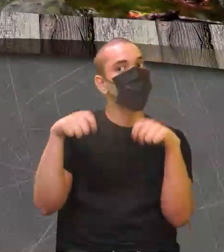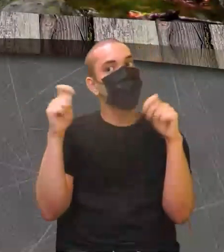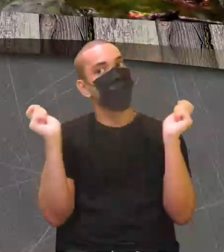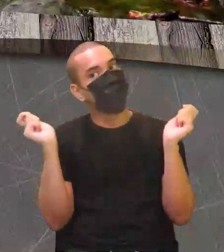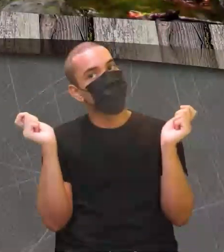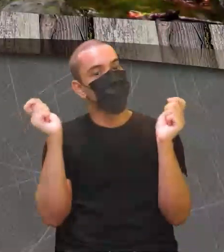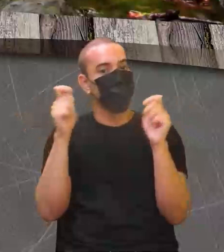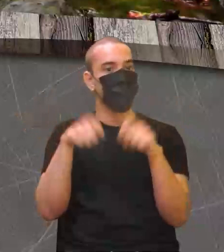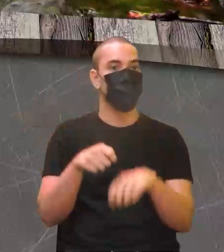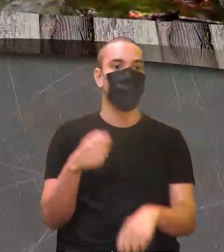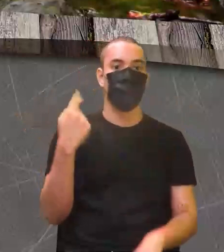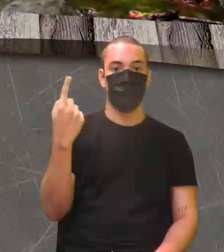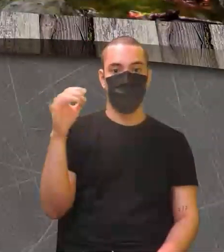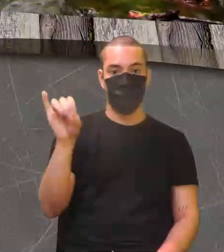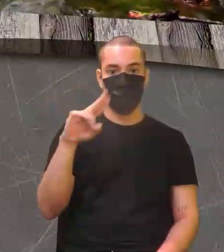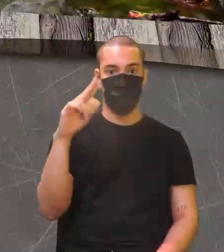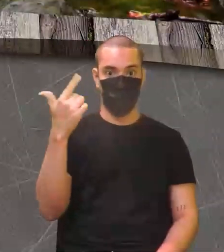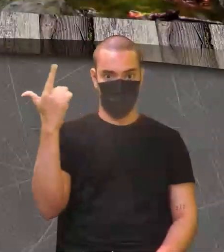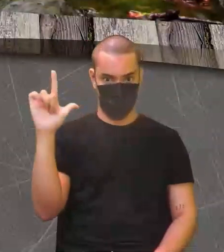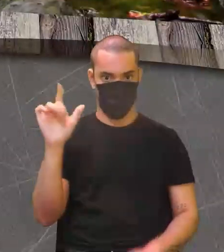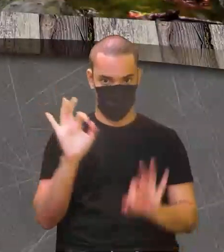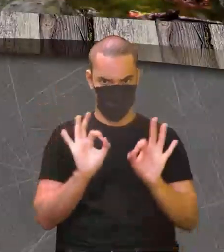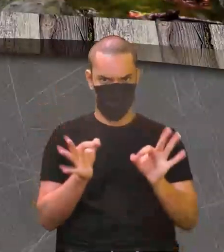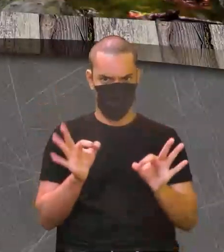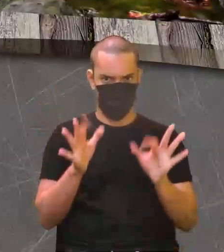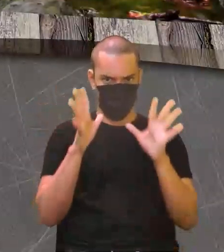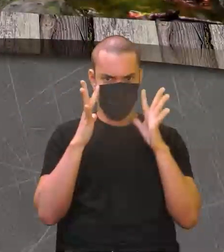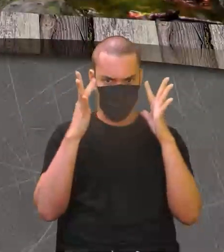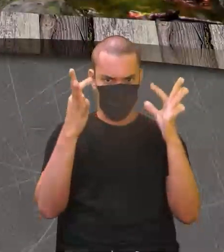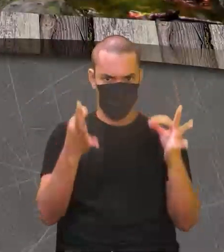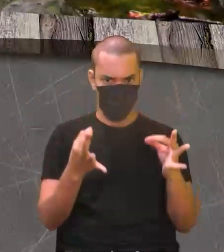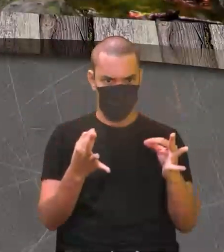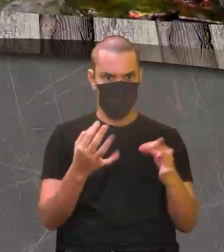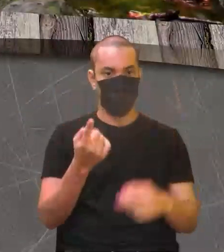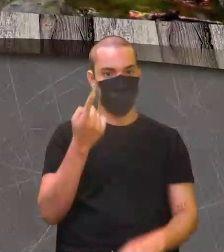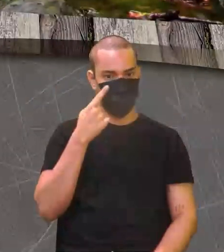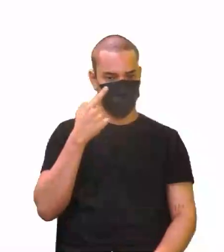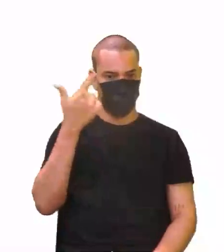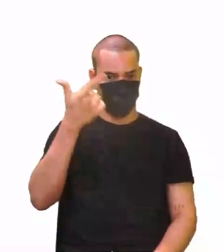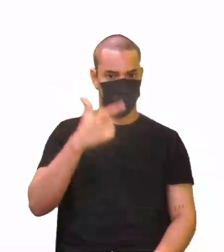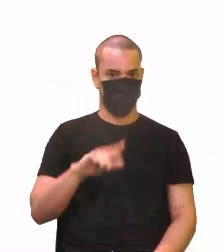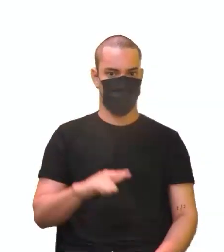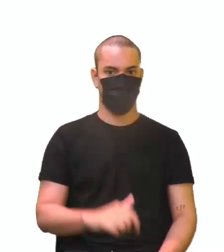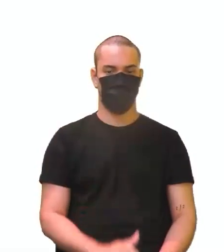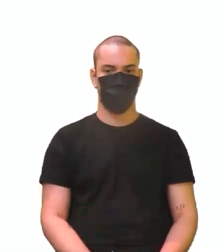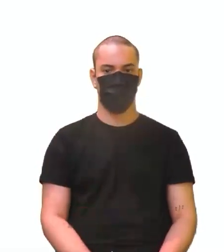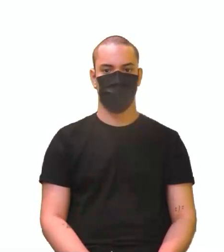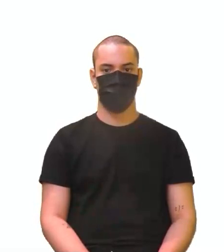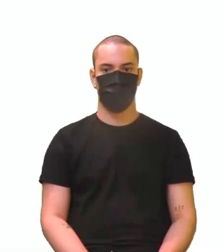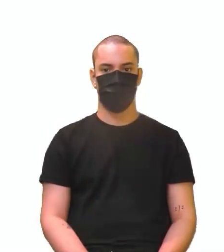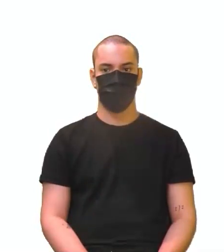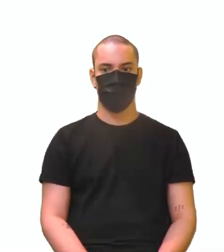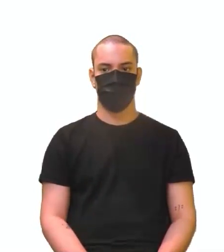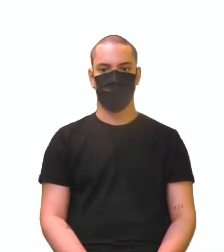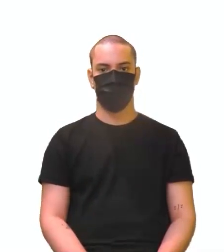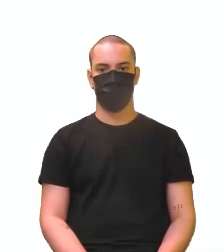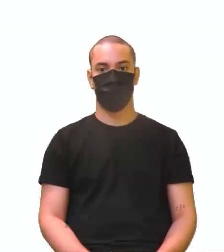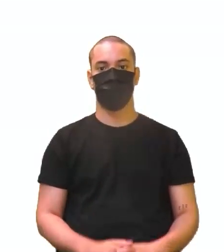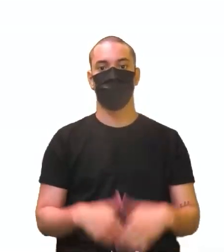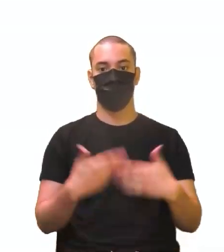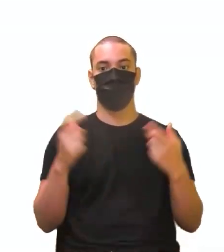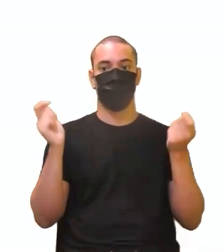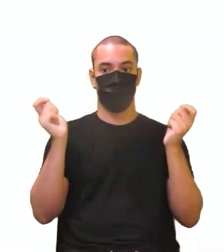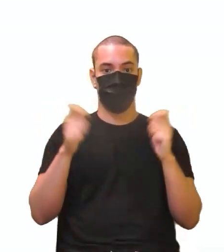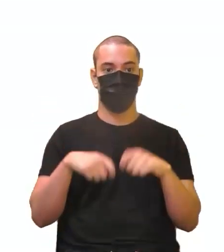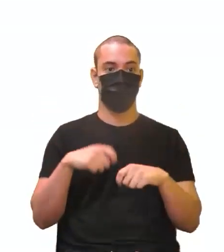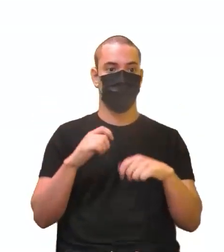uma e outra situação. Você se ligou nisso? Olha lá de novo na tela. Ó, a probabilidade